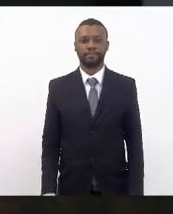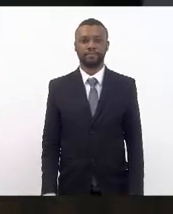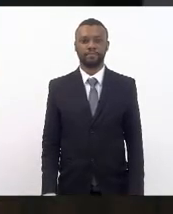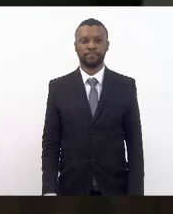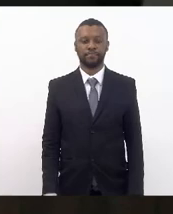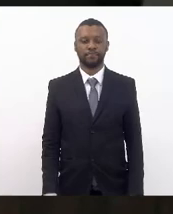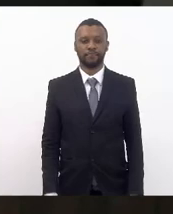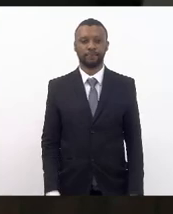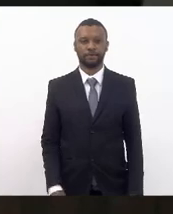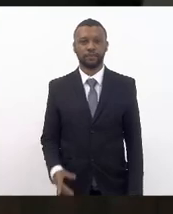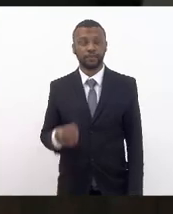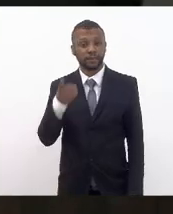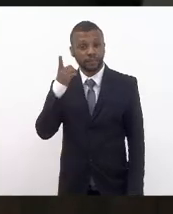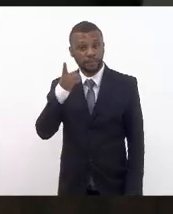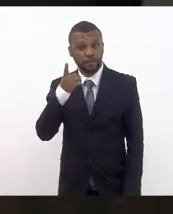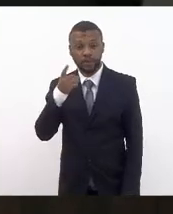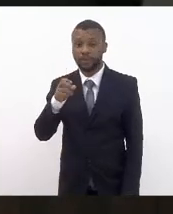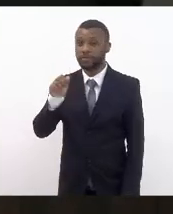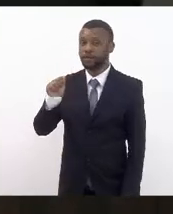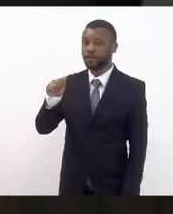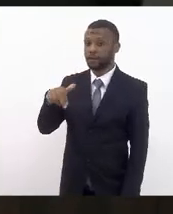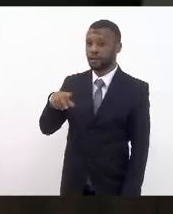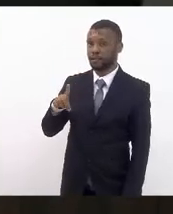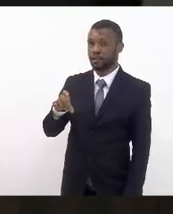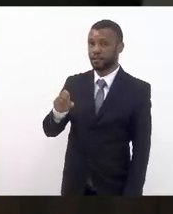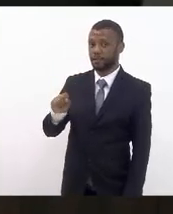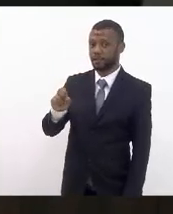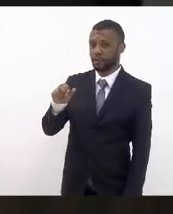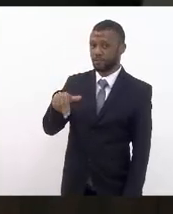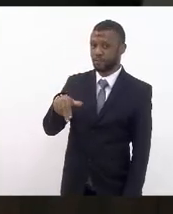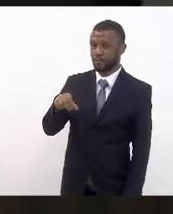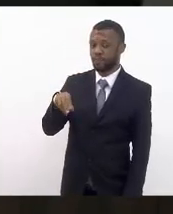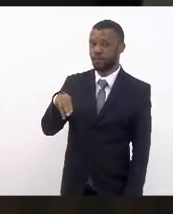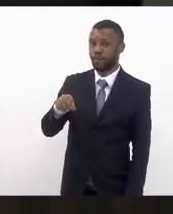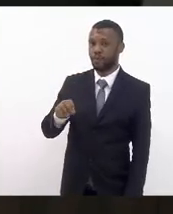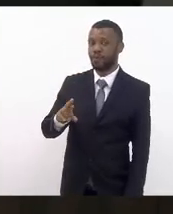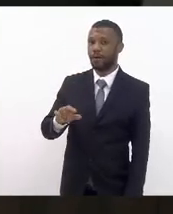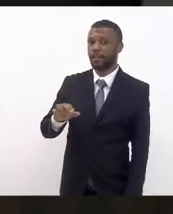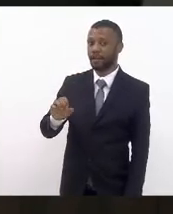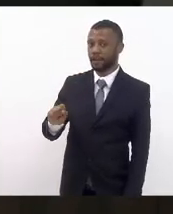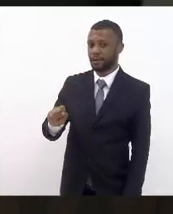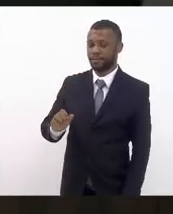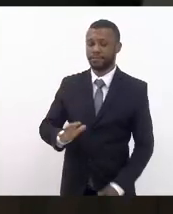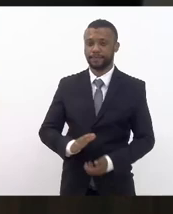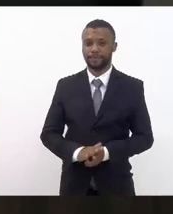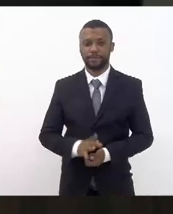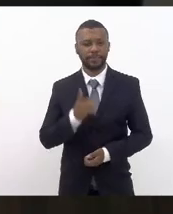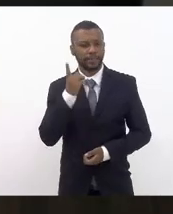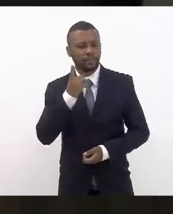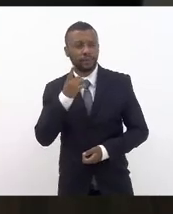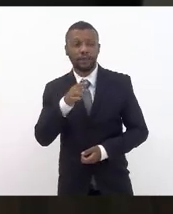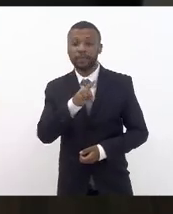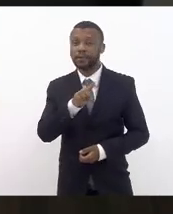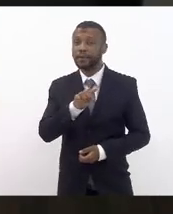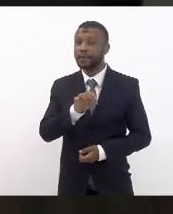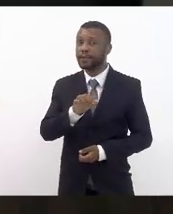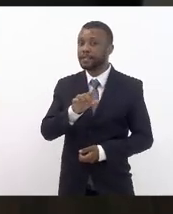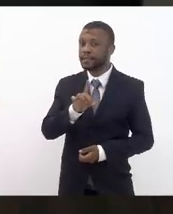Deputado Anderson Moraes. Deputada Zeidan. Deputado Charles